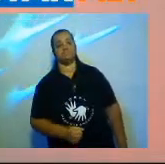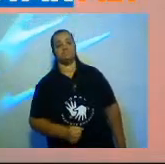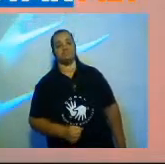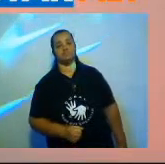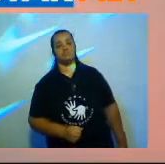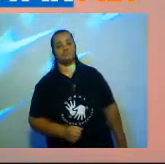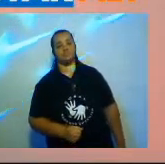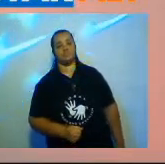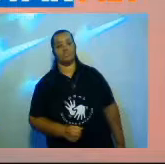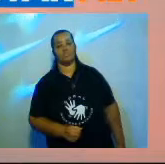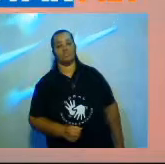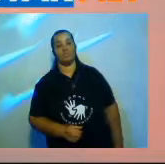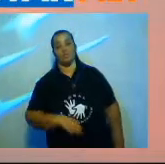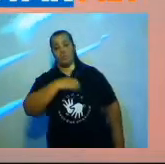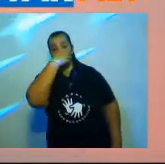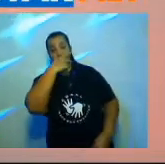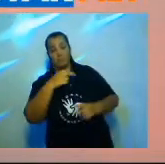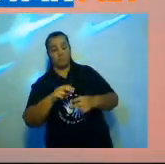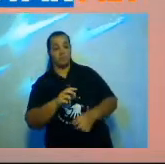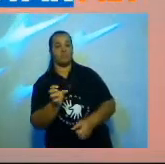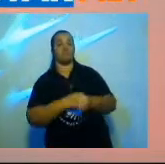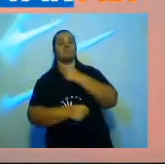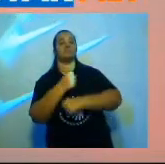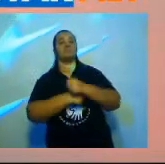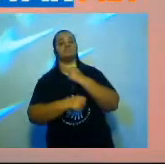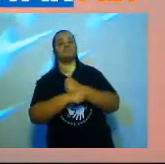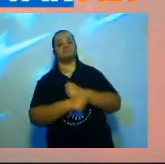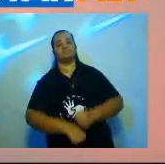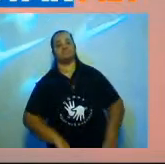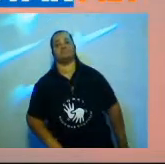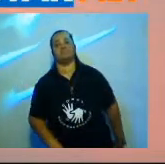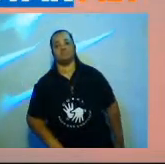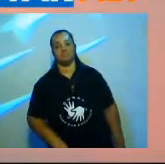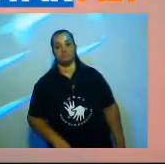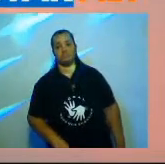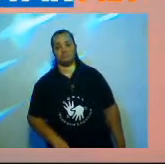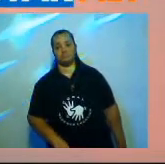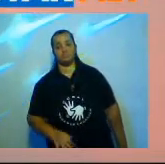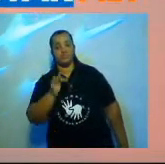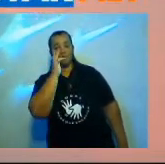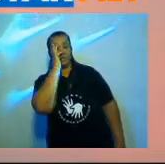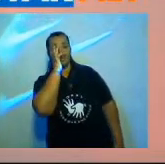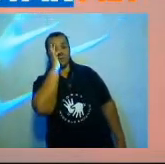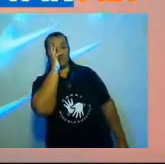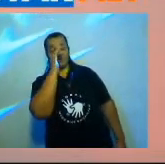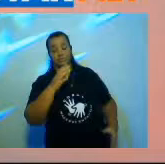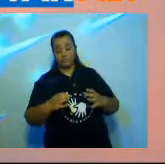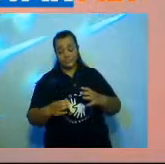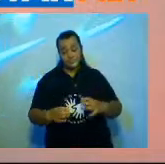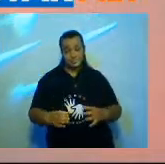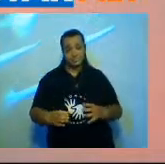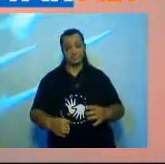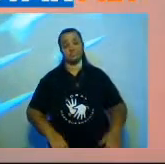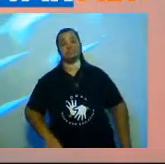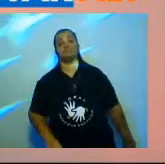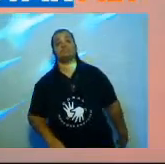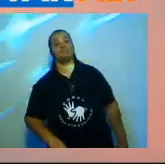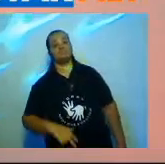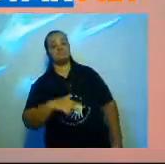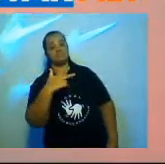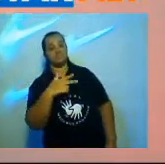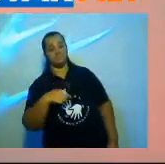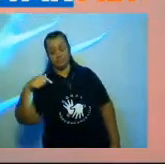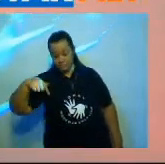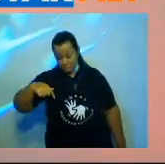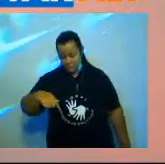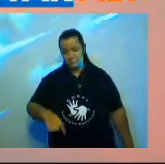um vale-compras do Varejão Pioneiro de R$ 30. E ainda um lindo arranjo de flores Flora Sudor. São 3 prêmios, 3